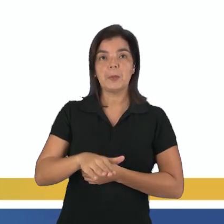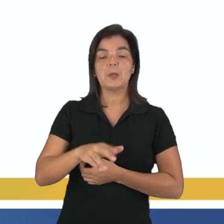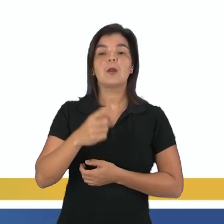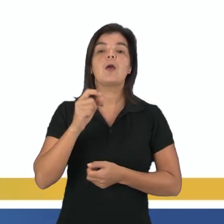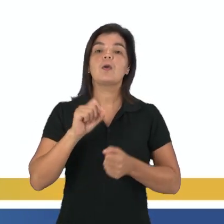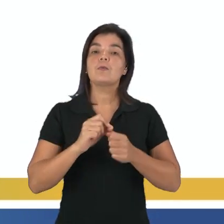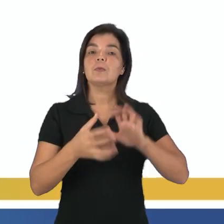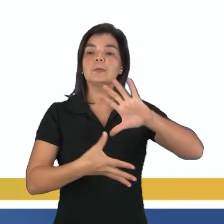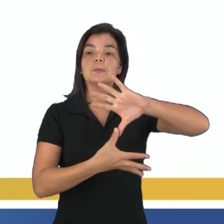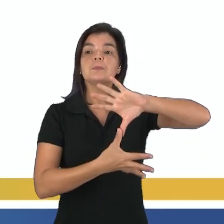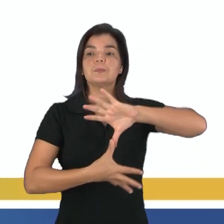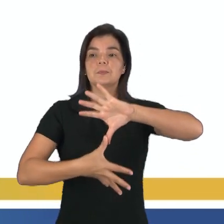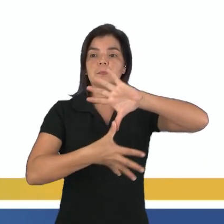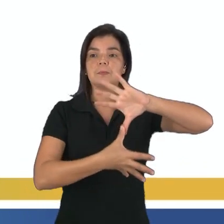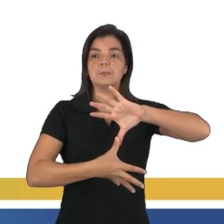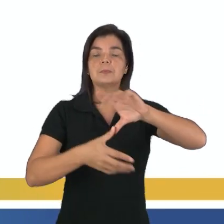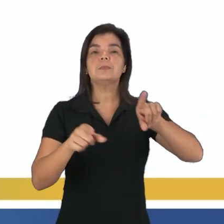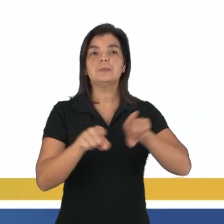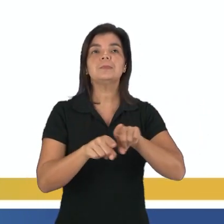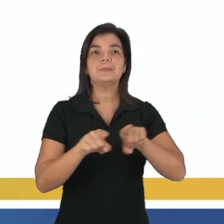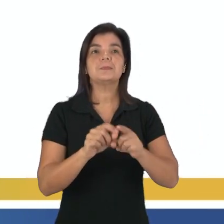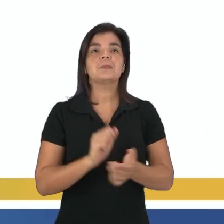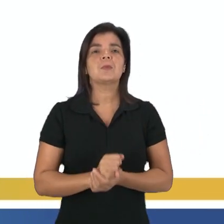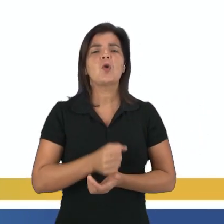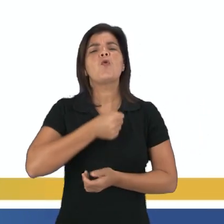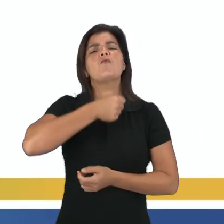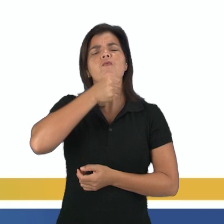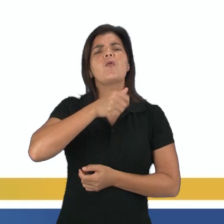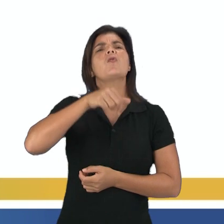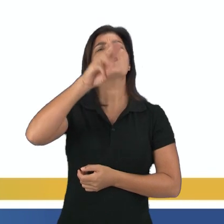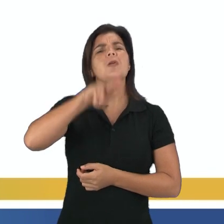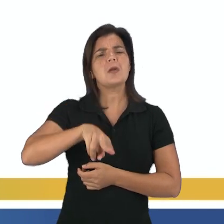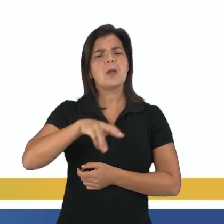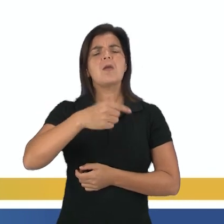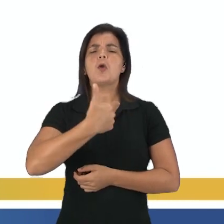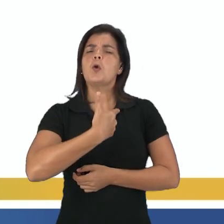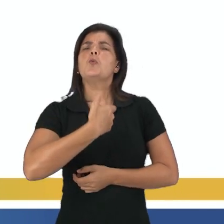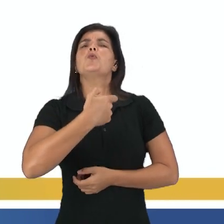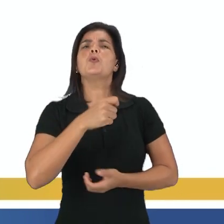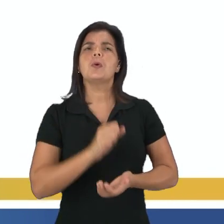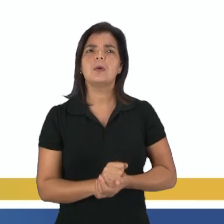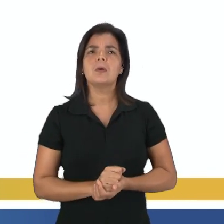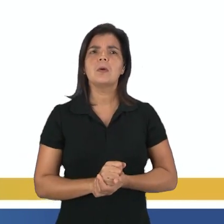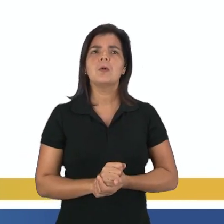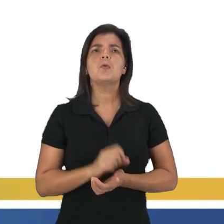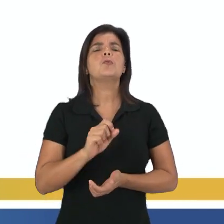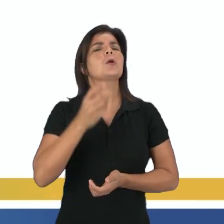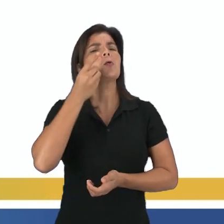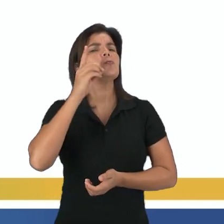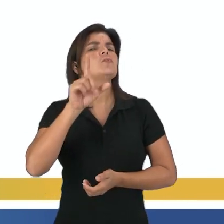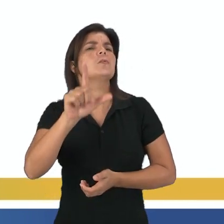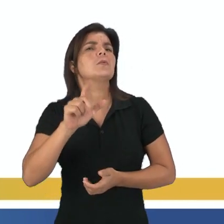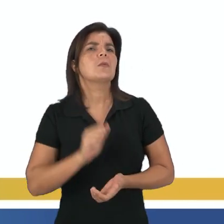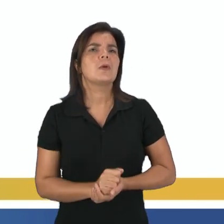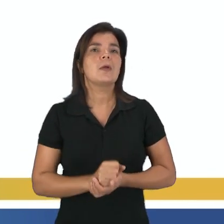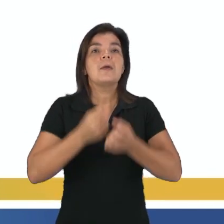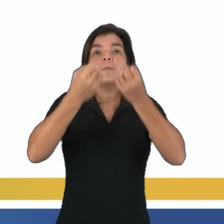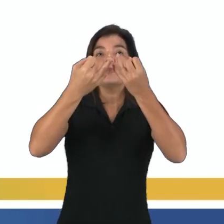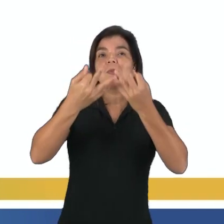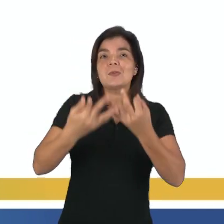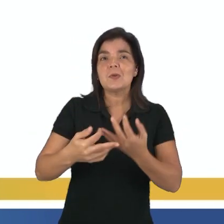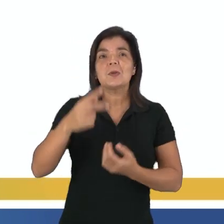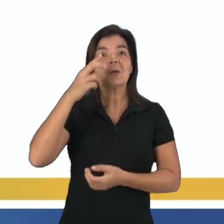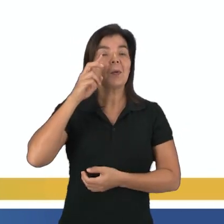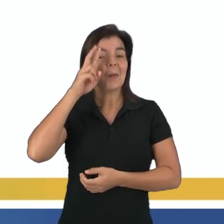a América. Vô, quem foi Getúlio Vargas? O que foi o dia D? Conta aquela história que você